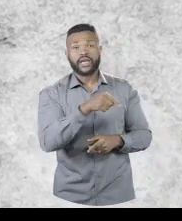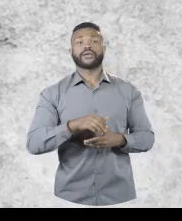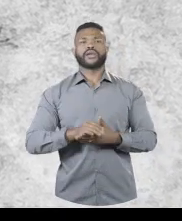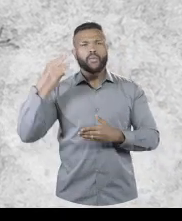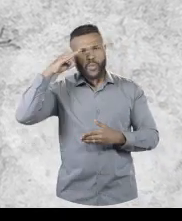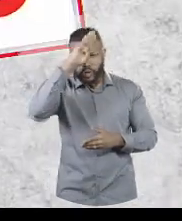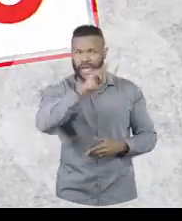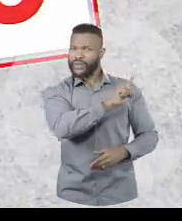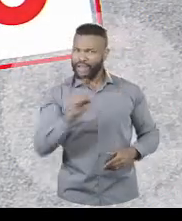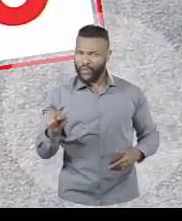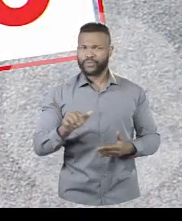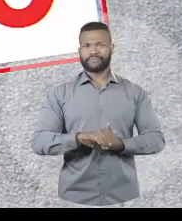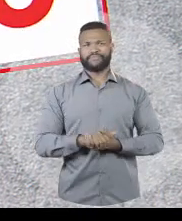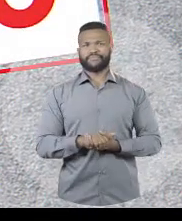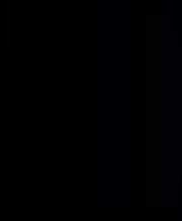você bolsonaro não